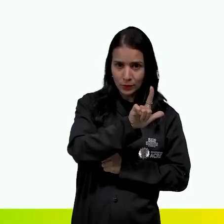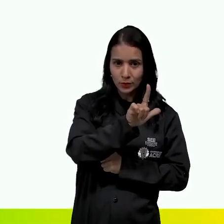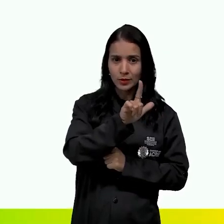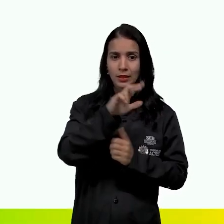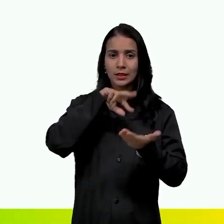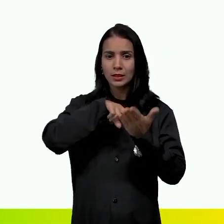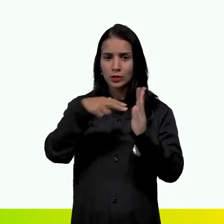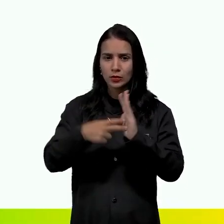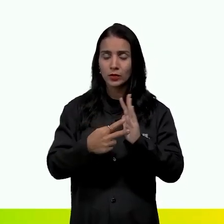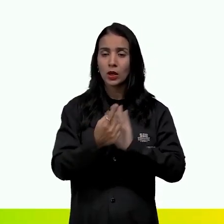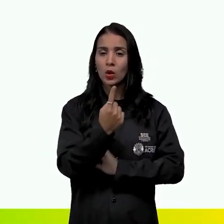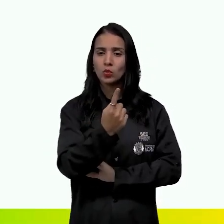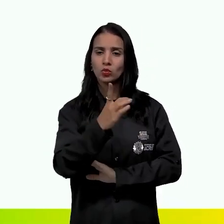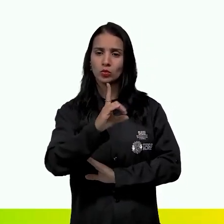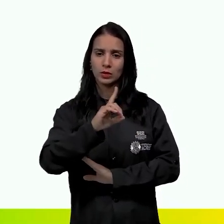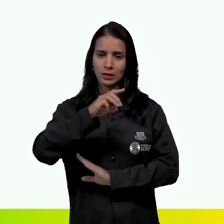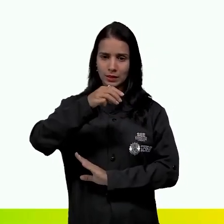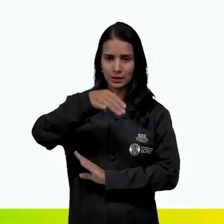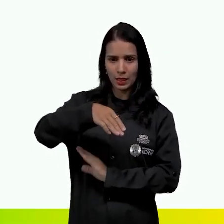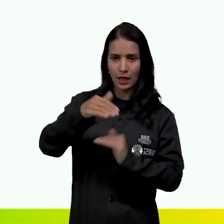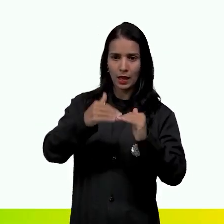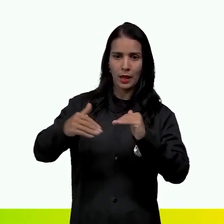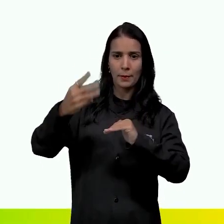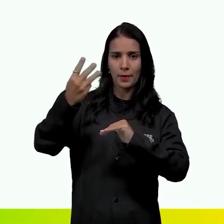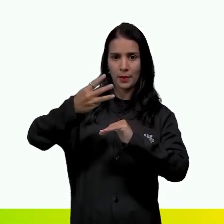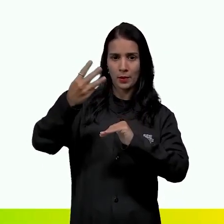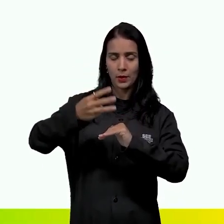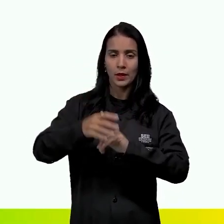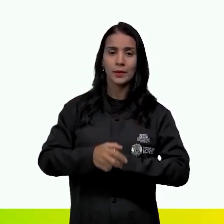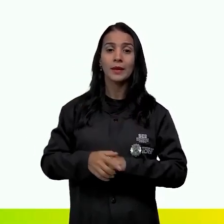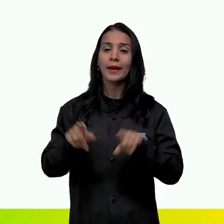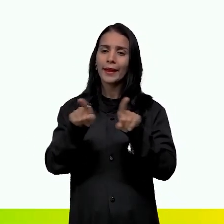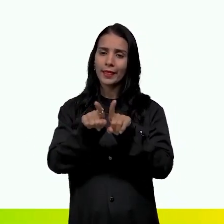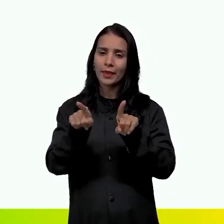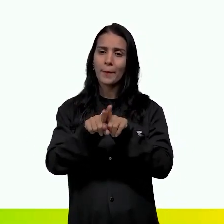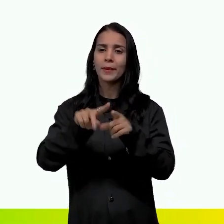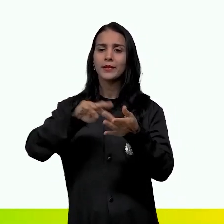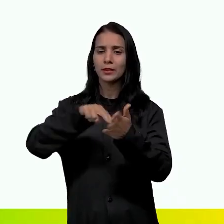cúbico, que equivale a